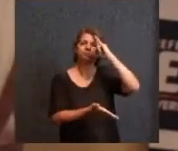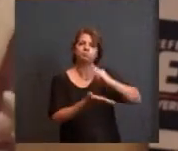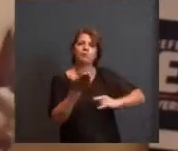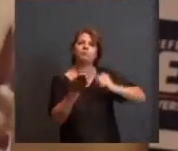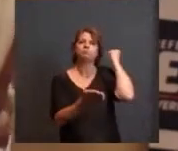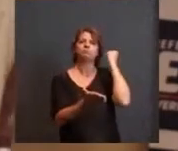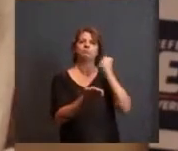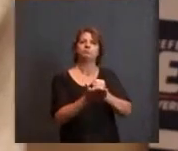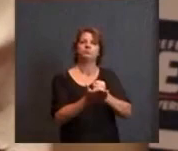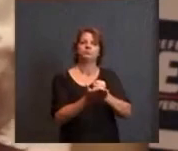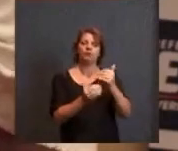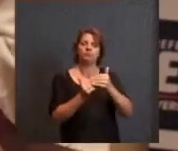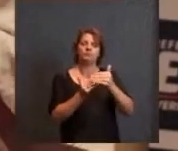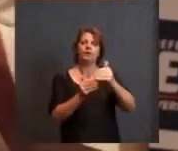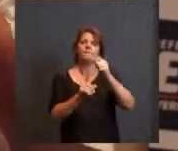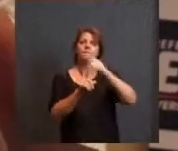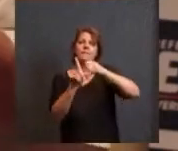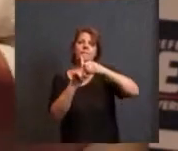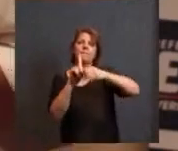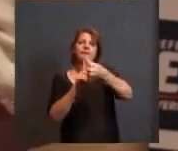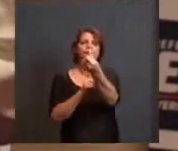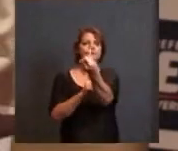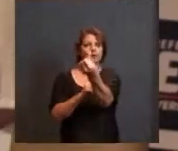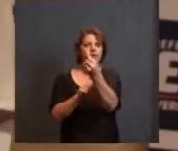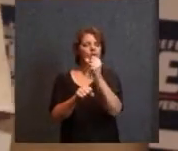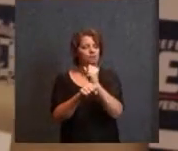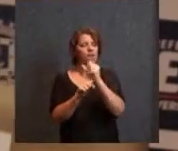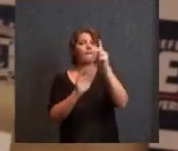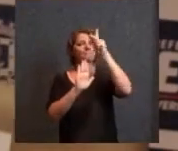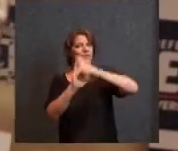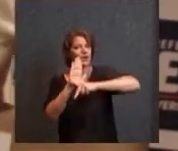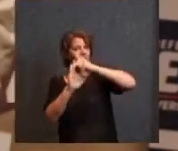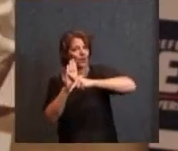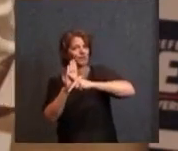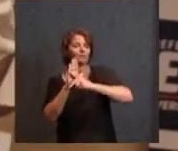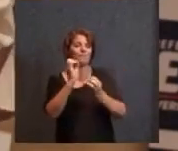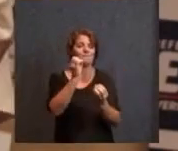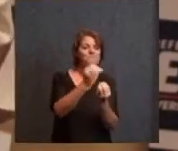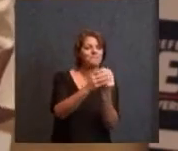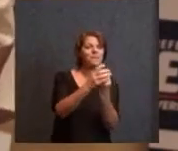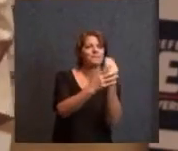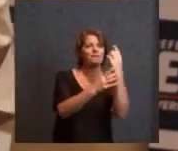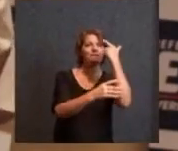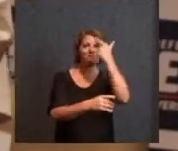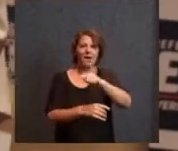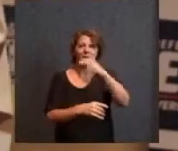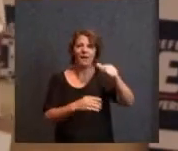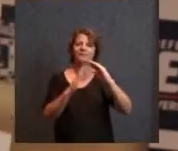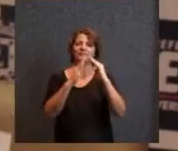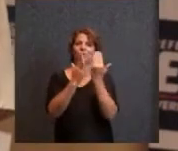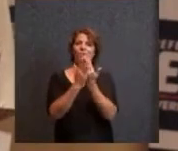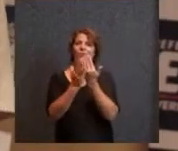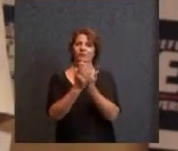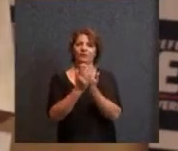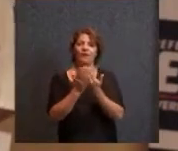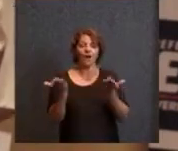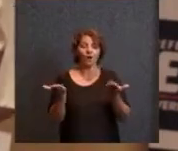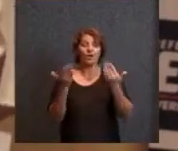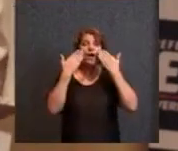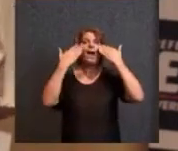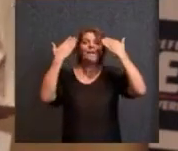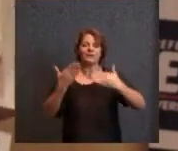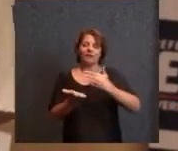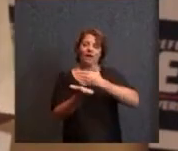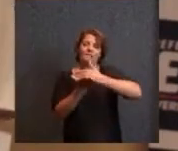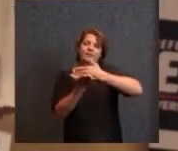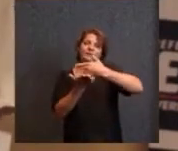gente tem 6 meses ainda para tocar em frente o projeto. Então, essa é uma parte que merece colocar aqui nesse momento de abertura do